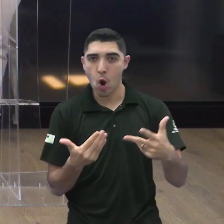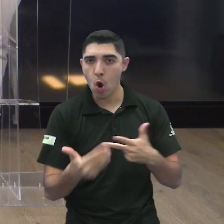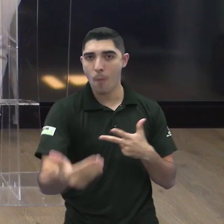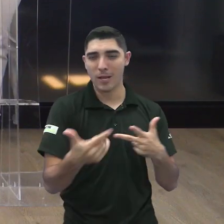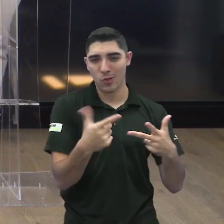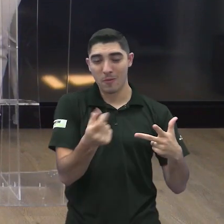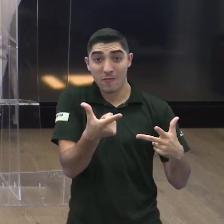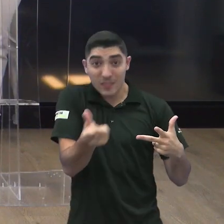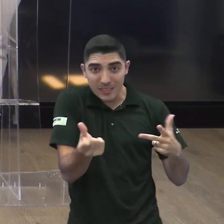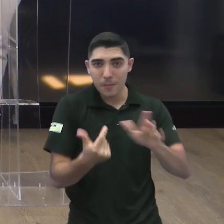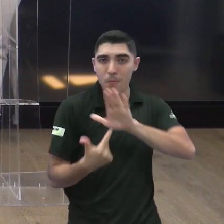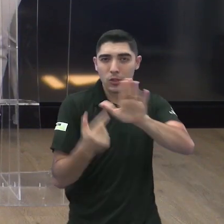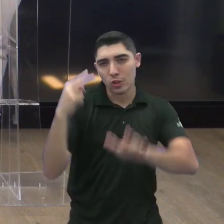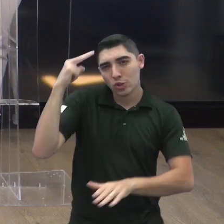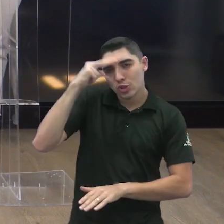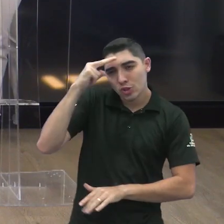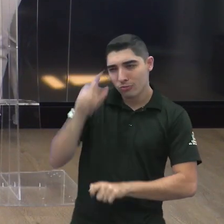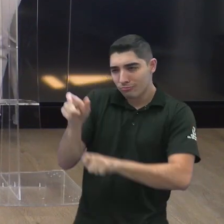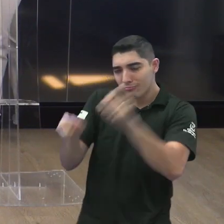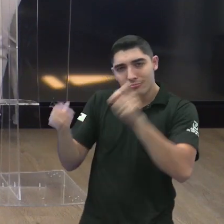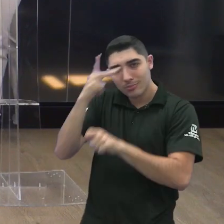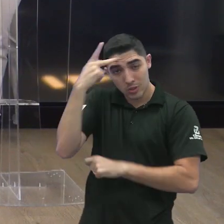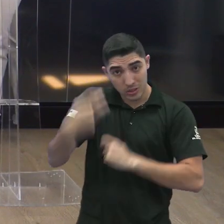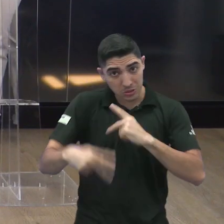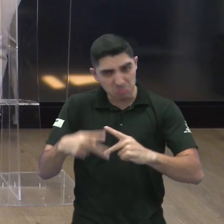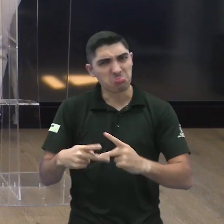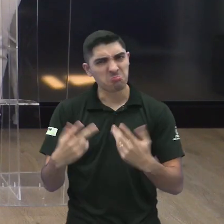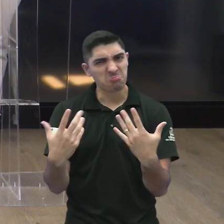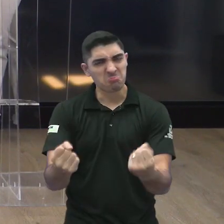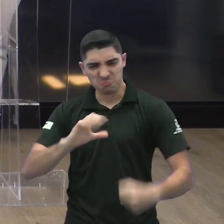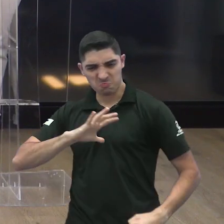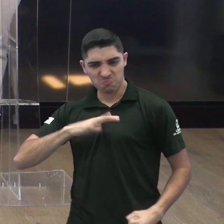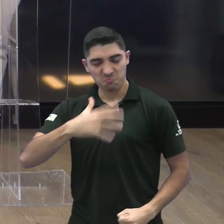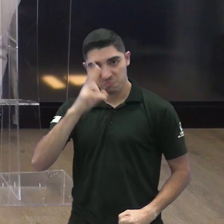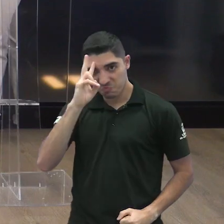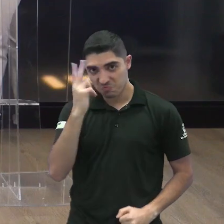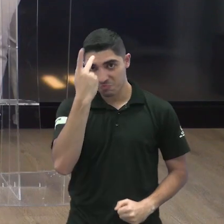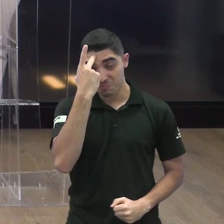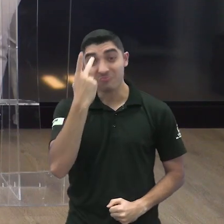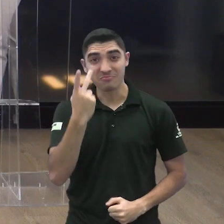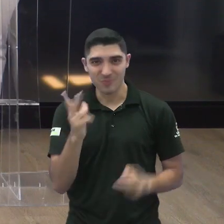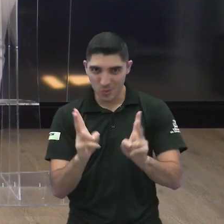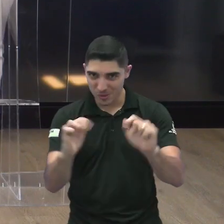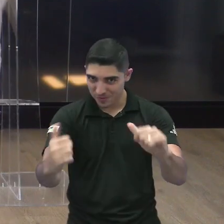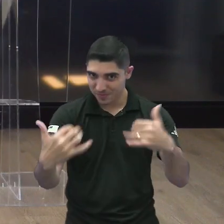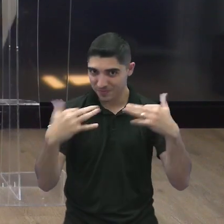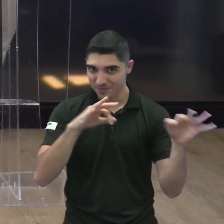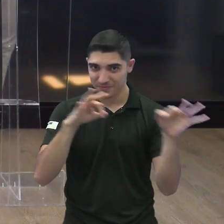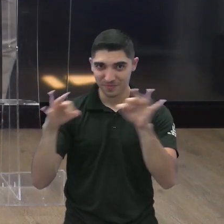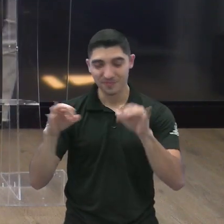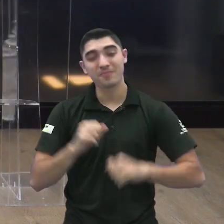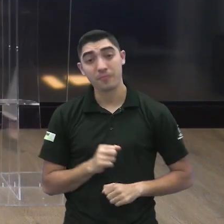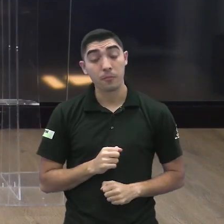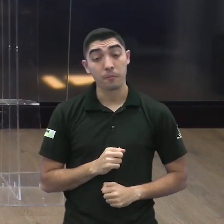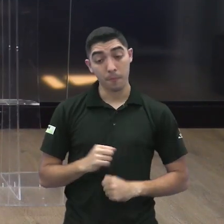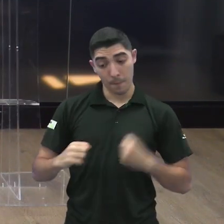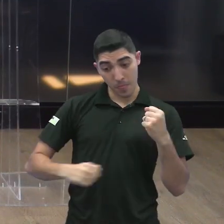2026, contamos histórias inspiradoras de joseenses que tiveram coragem de recomeçar. Fique com a